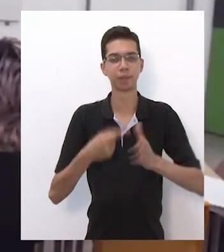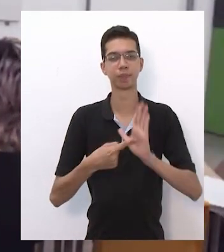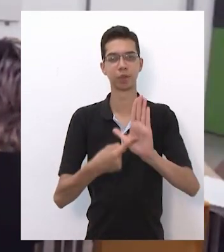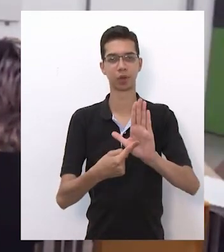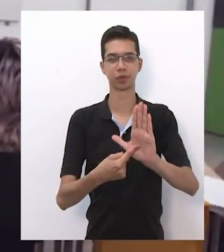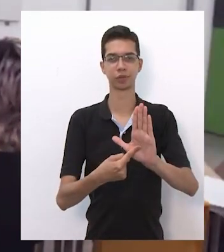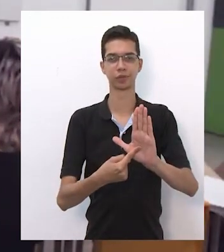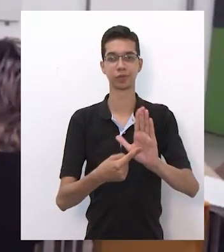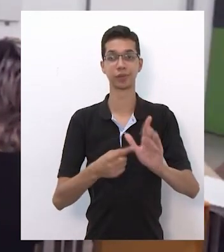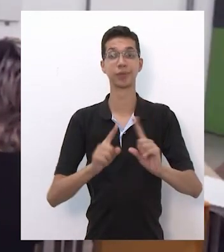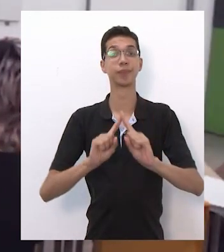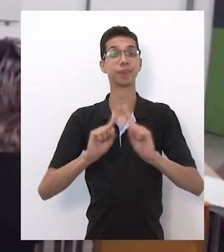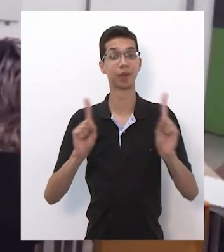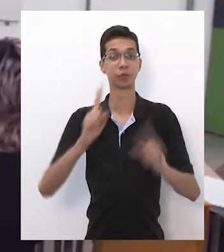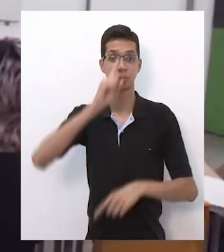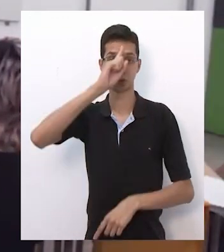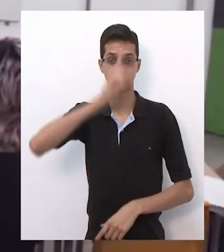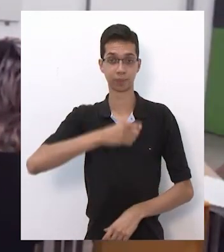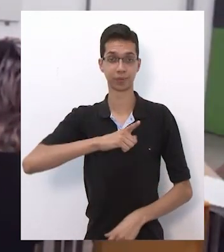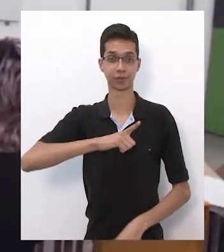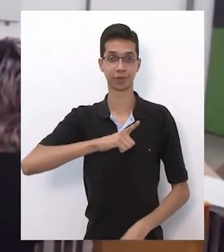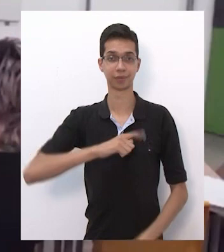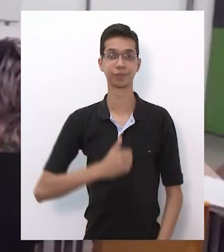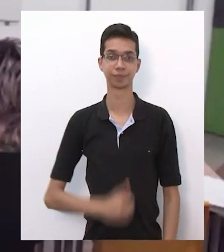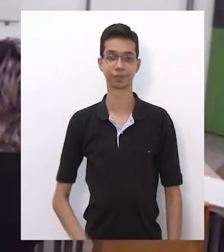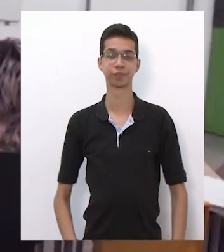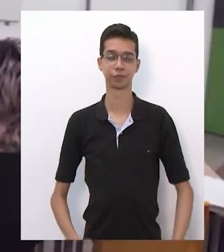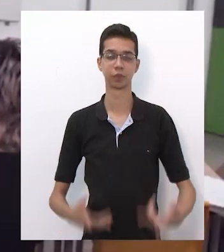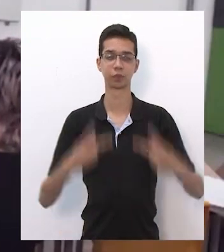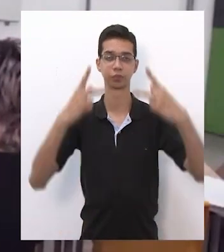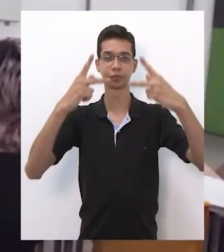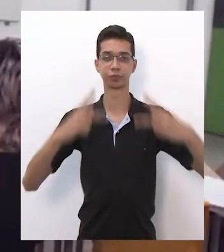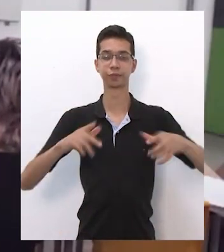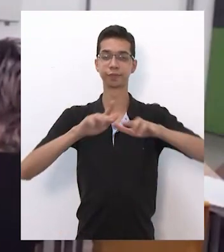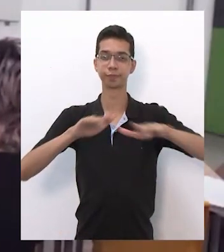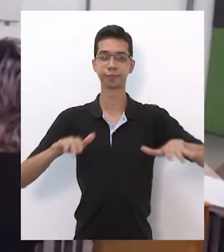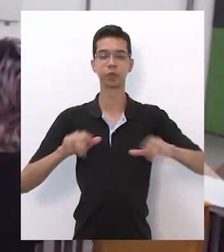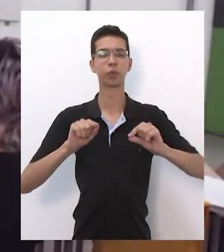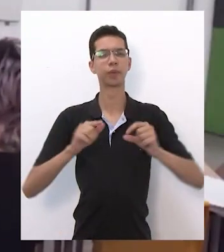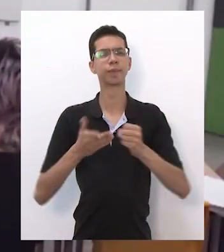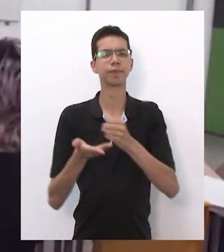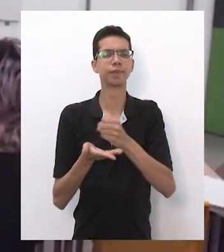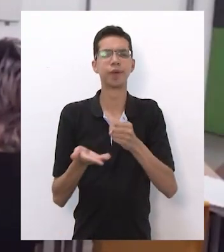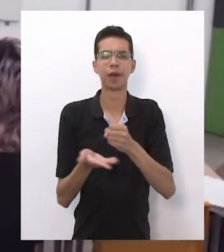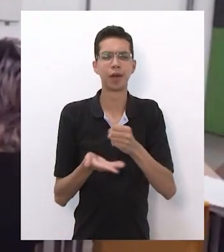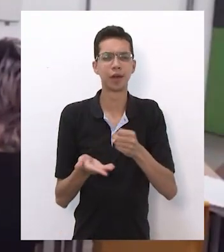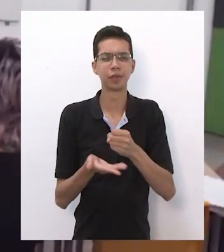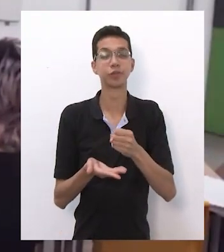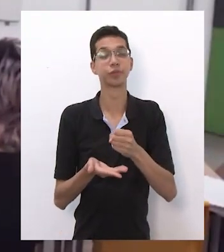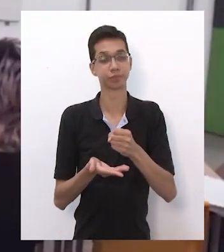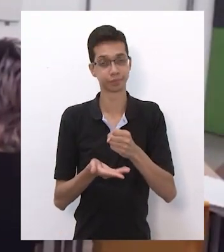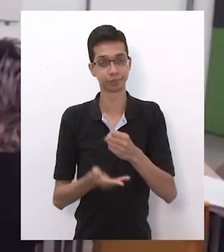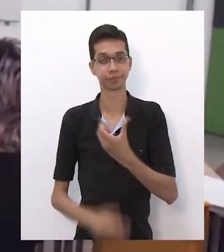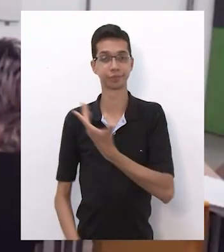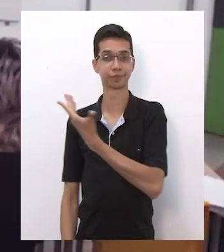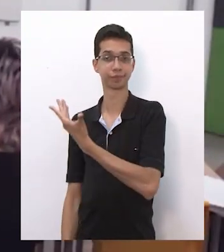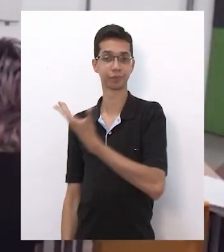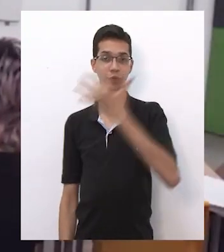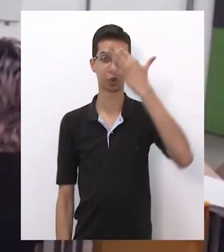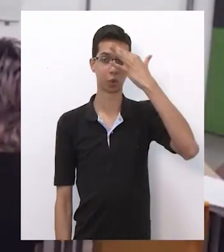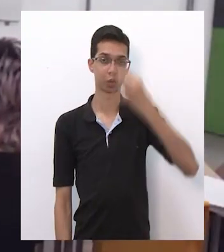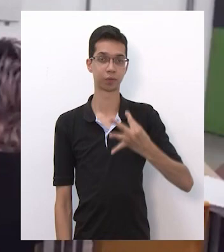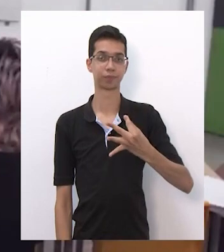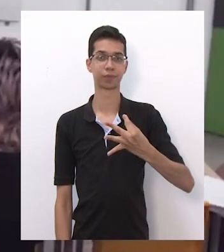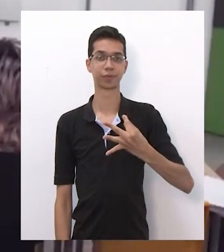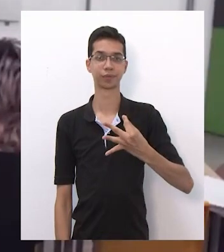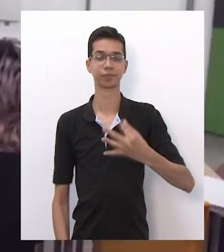mas através da execução de um comando. Então, os comandos são dessa forma. Então, a coisa mais básica da programação é isso. É entender essa lógica de que